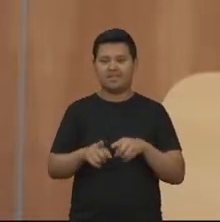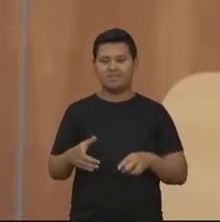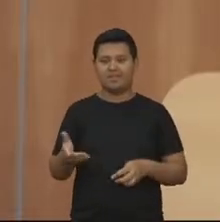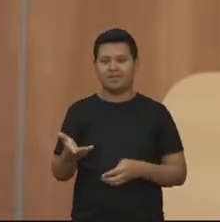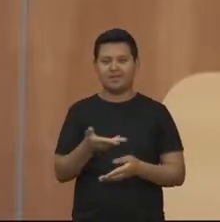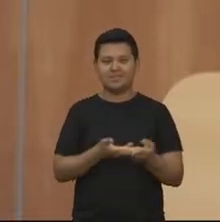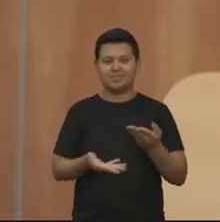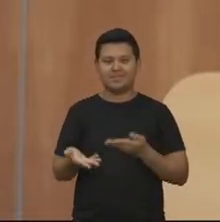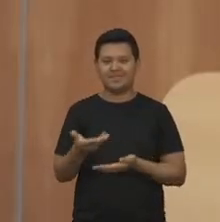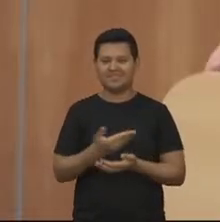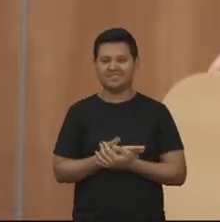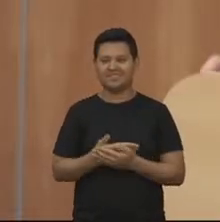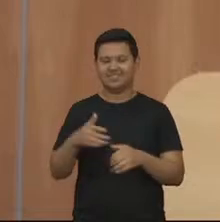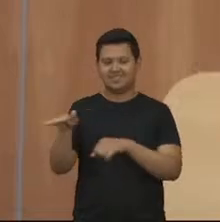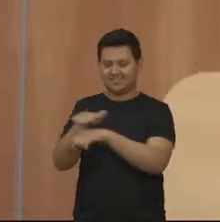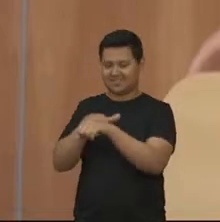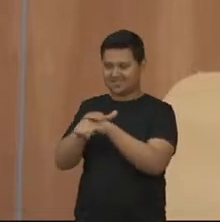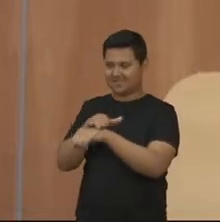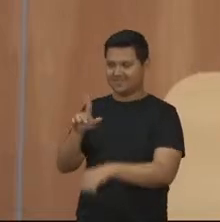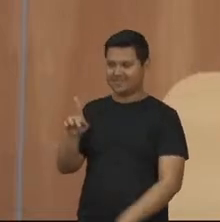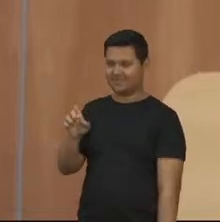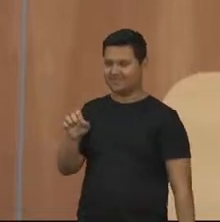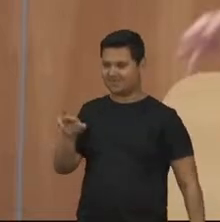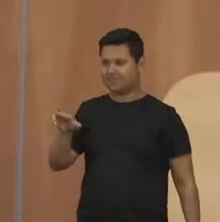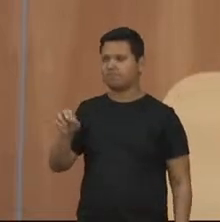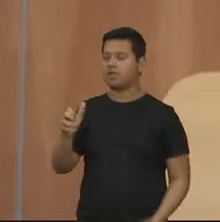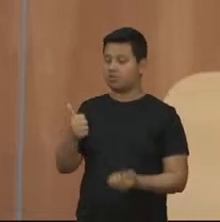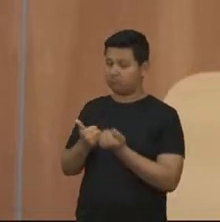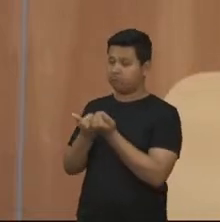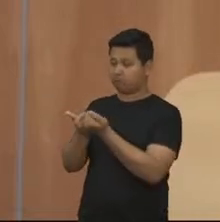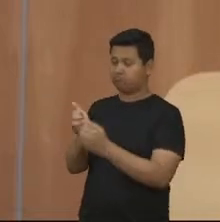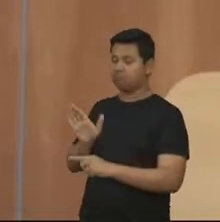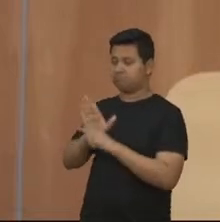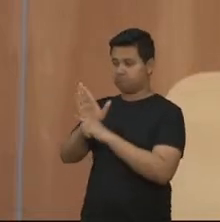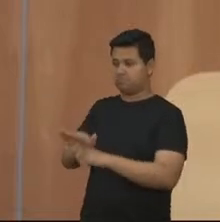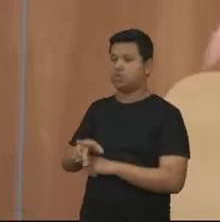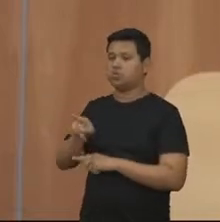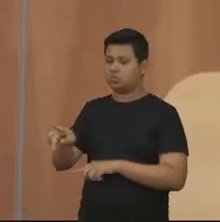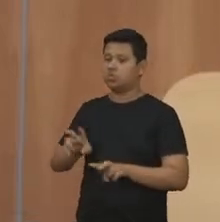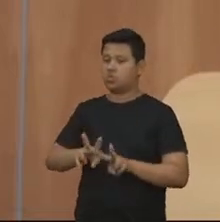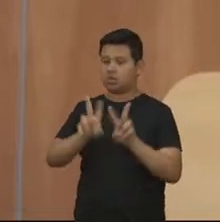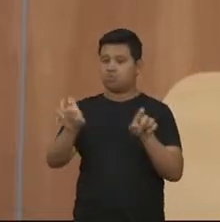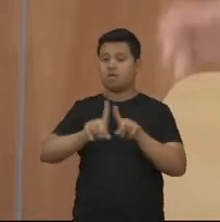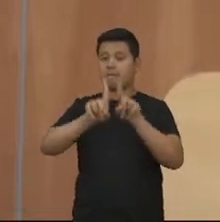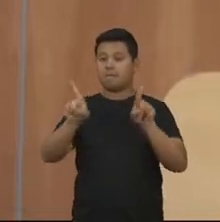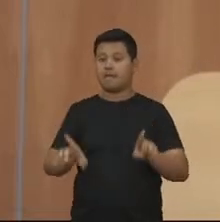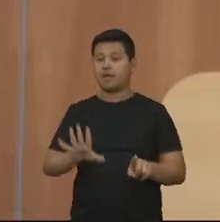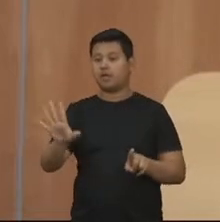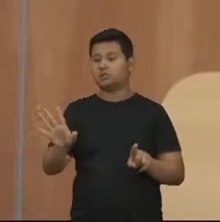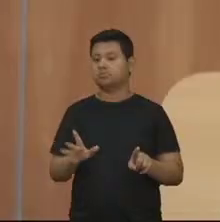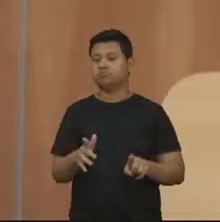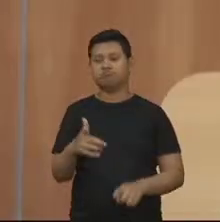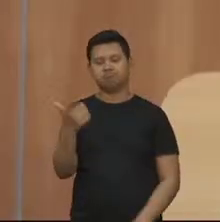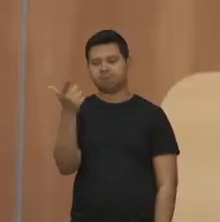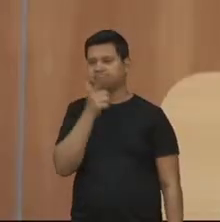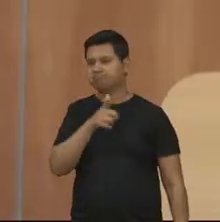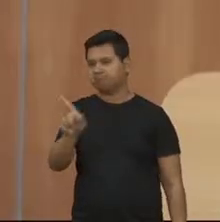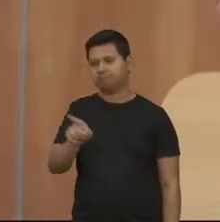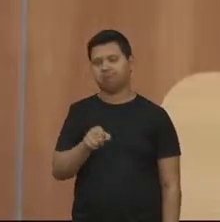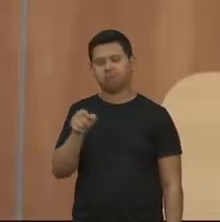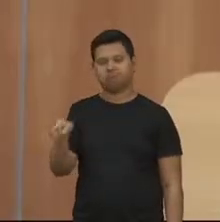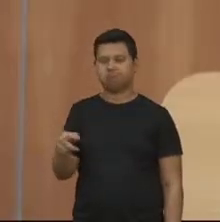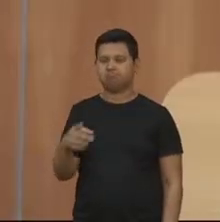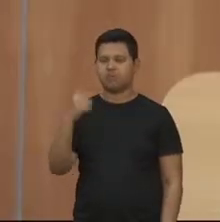teve uma conversa com o seu Pedro no início do ano, contribuiu, ajudou ele com alguns temas, mas está fora da alçada do vereador resolver